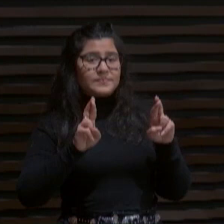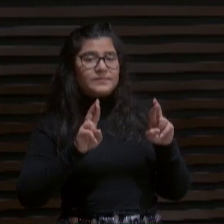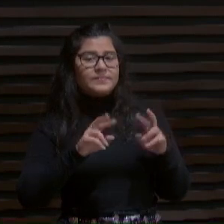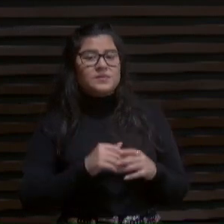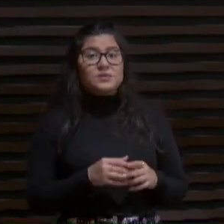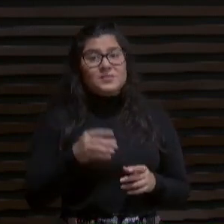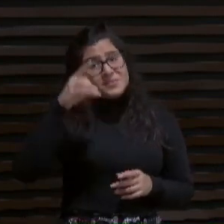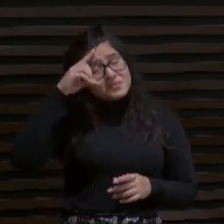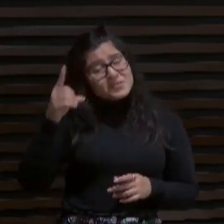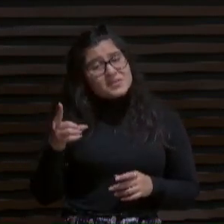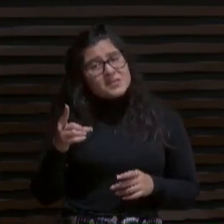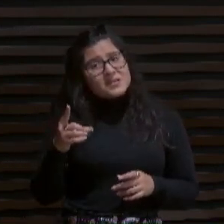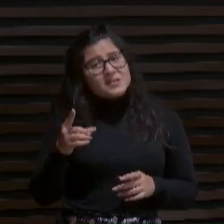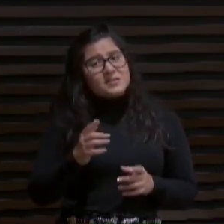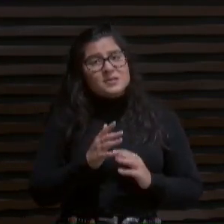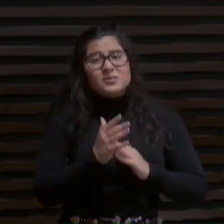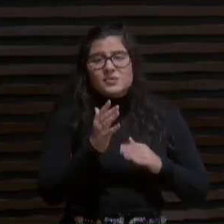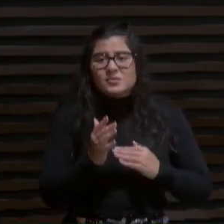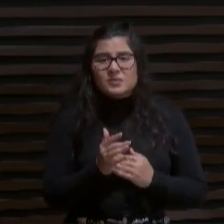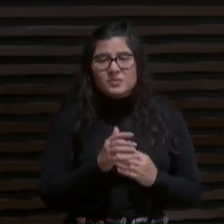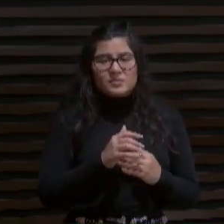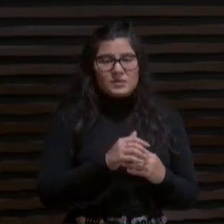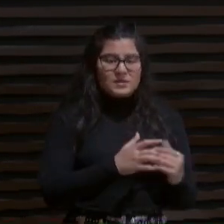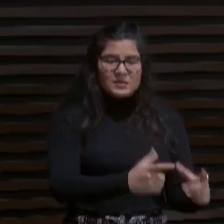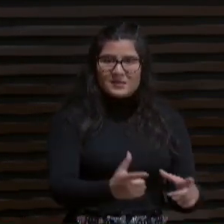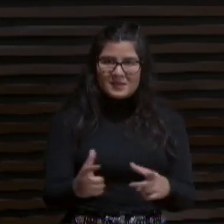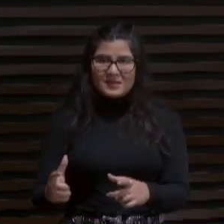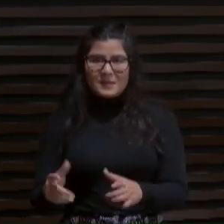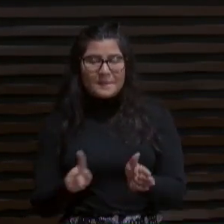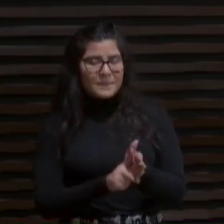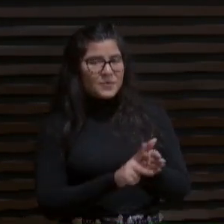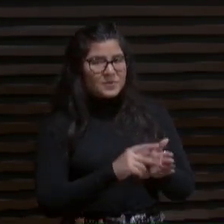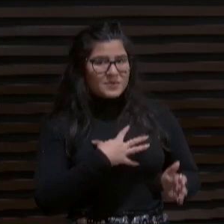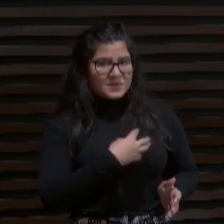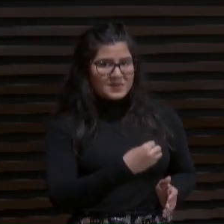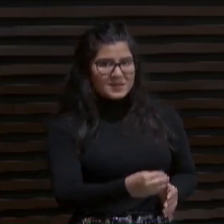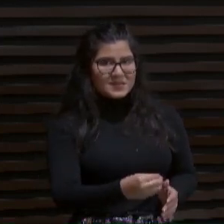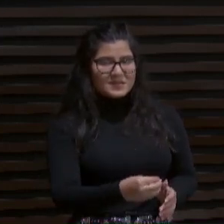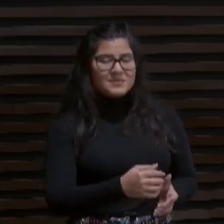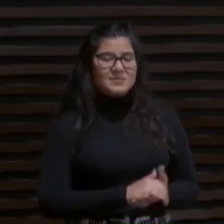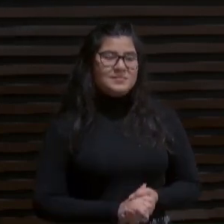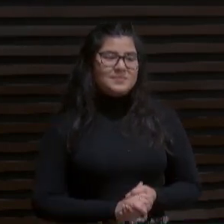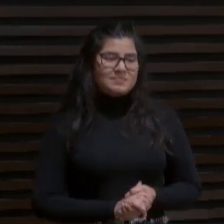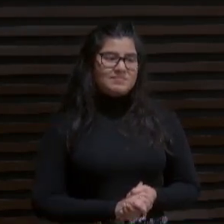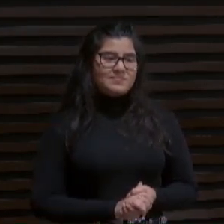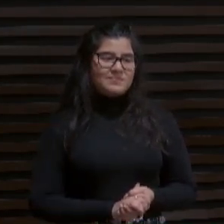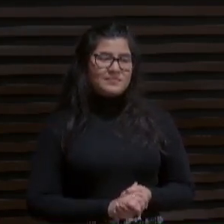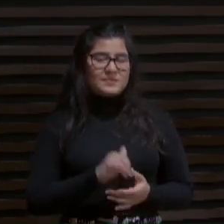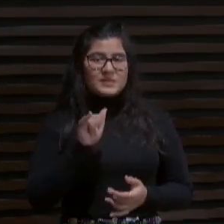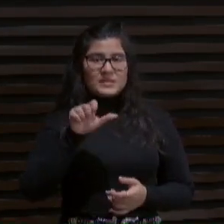algum dia toda aquela terra pertenceria aos descendentes dele e dela. A